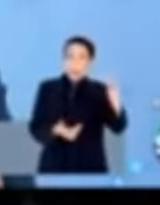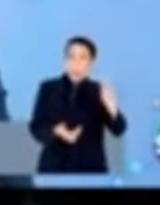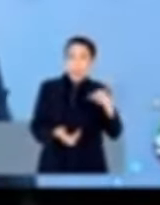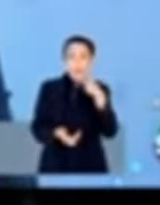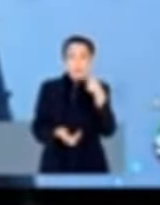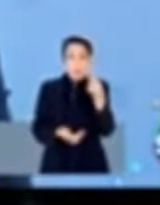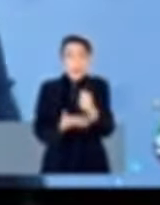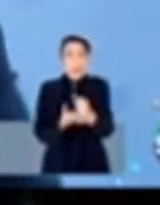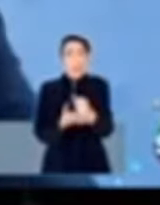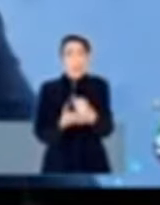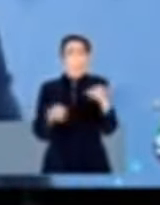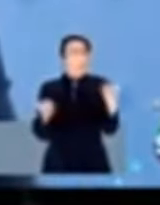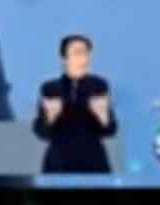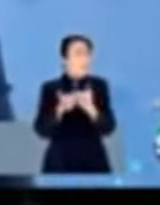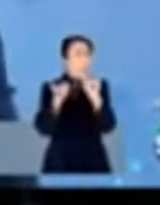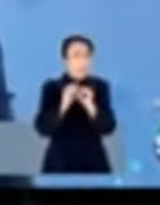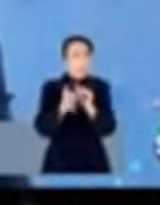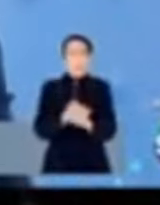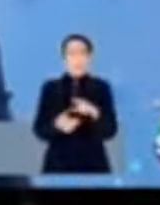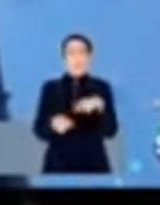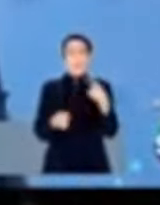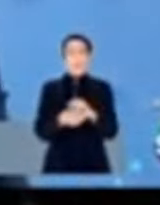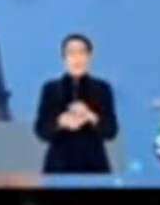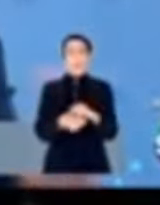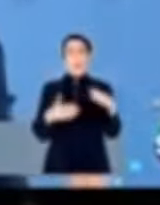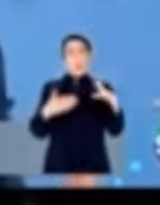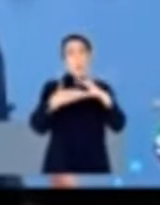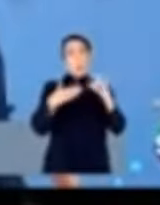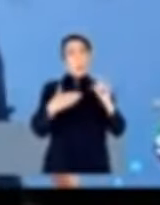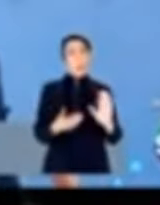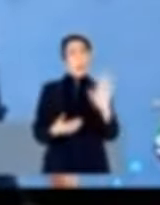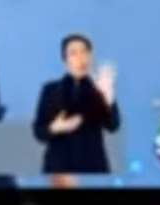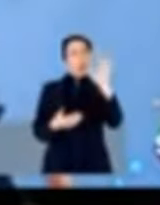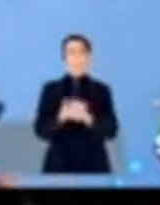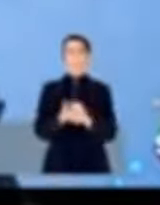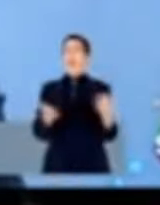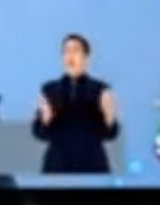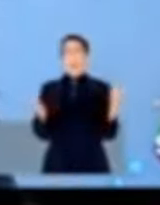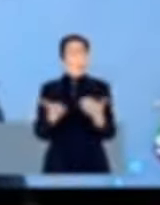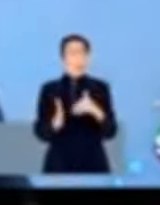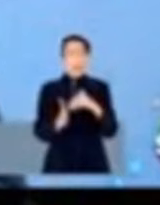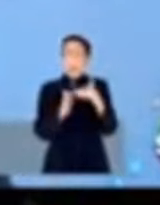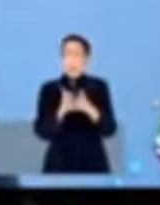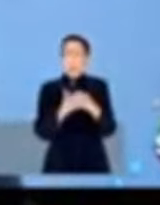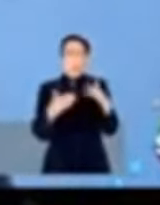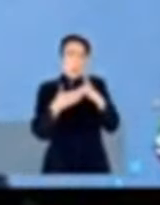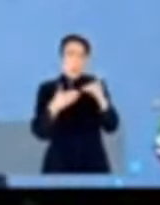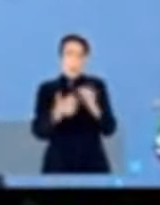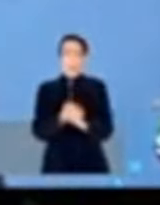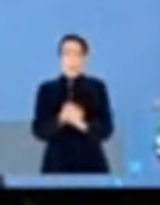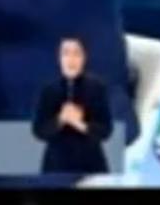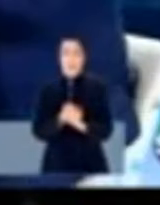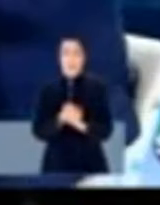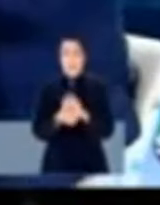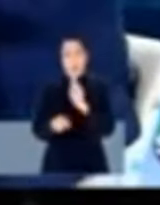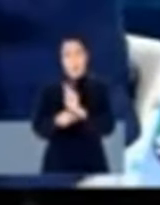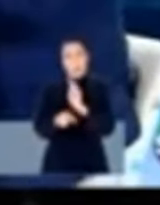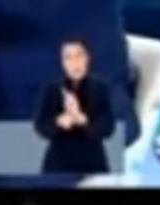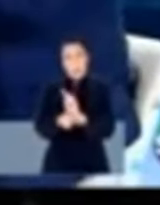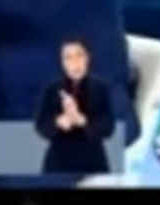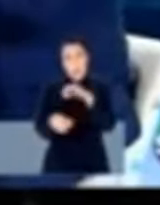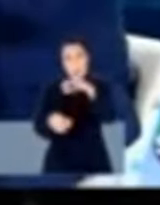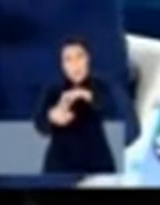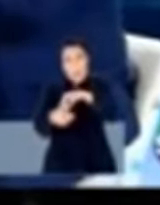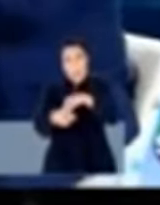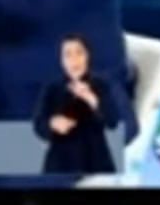Alguma coisa, falam besteira. A gente vê o dólar subindo e hoje tudo é dolarizado. Né? Você compra o fertilizante em